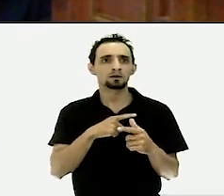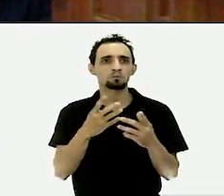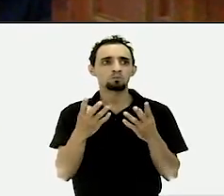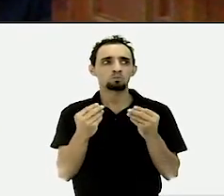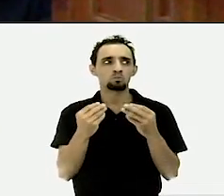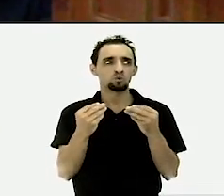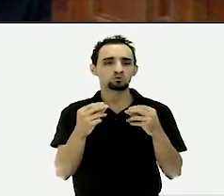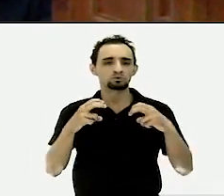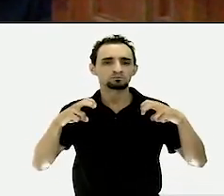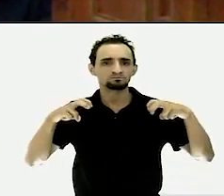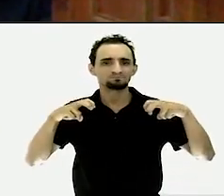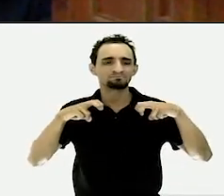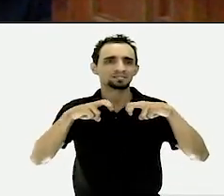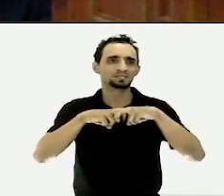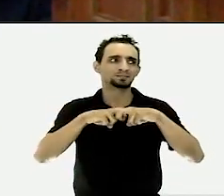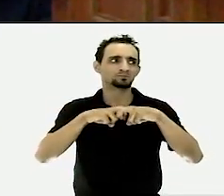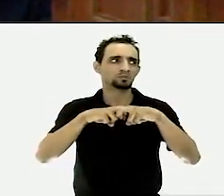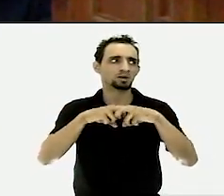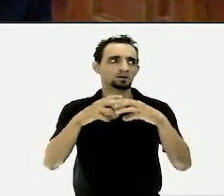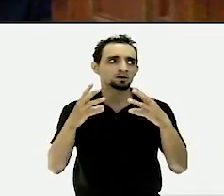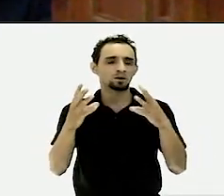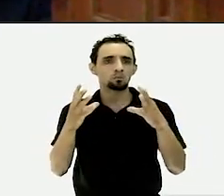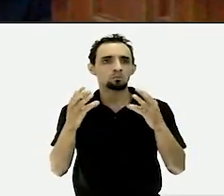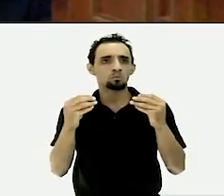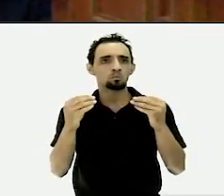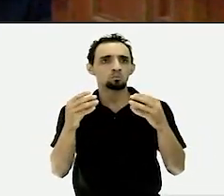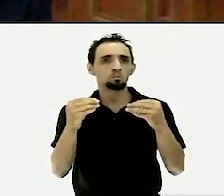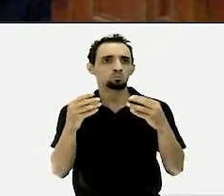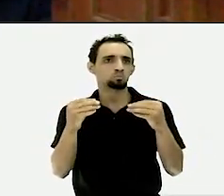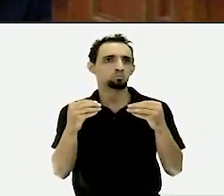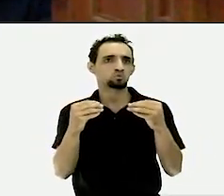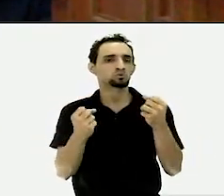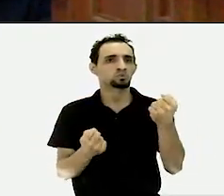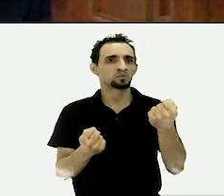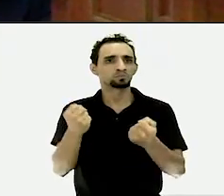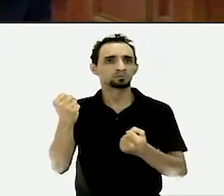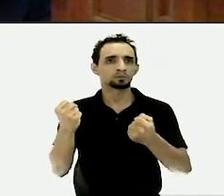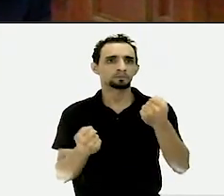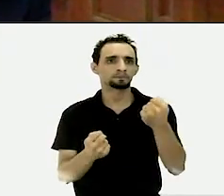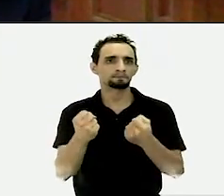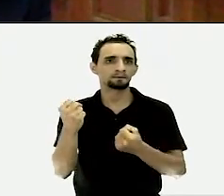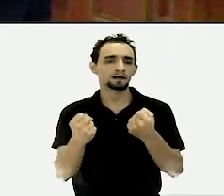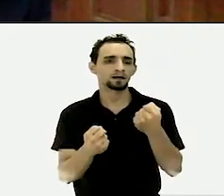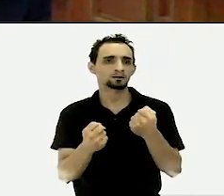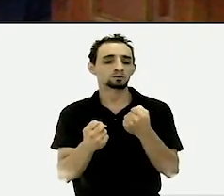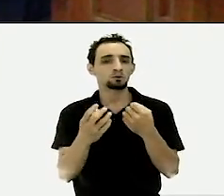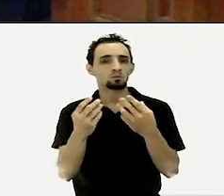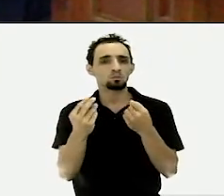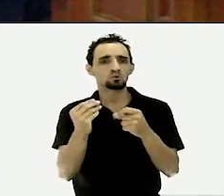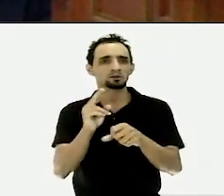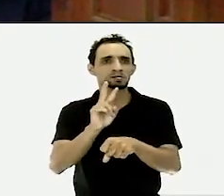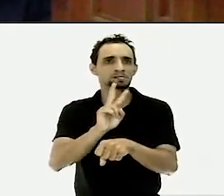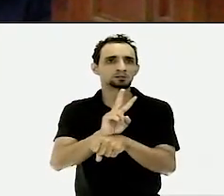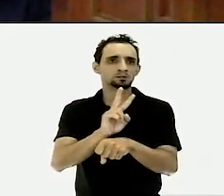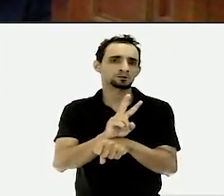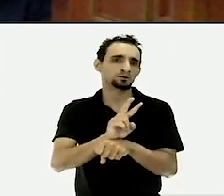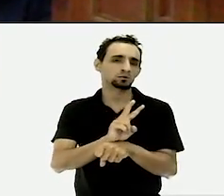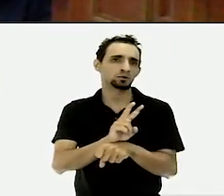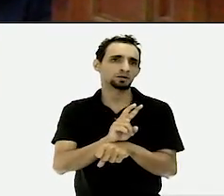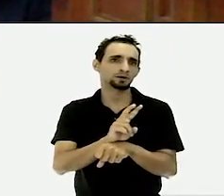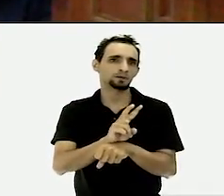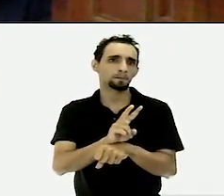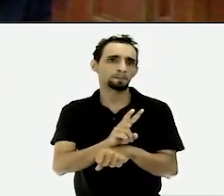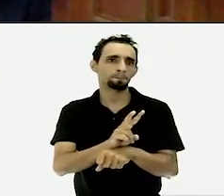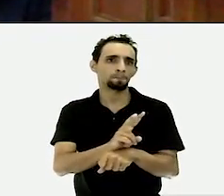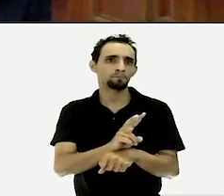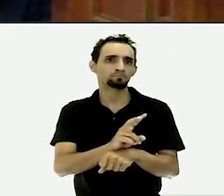político e até jurídico muito grande. Por quê? Porque a partir do momento que você abre para a concessão, aí ele tem que participar de